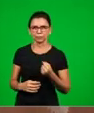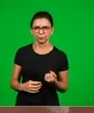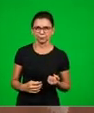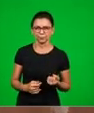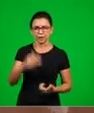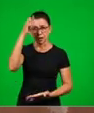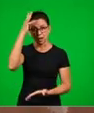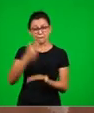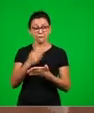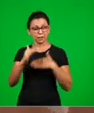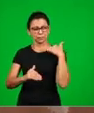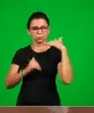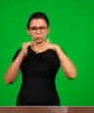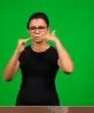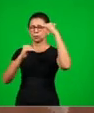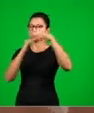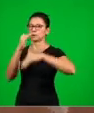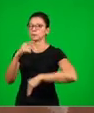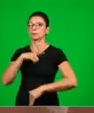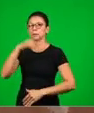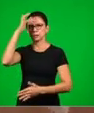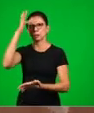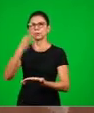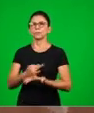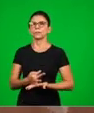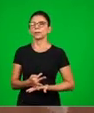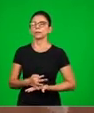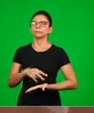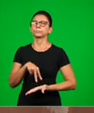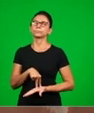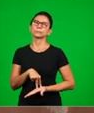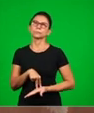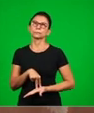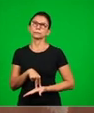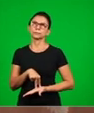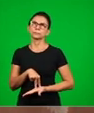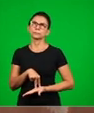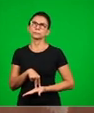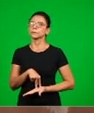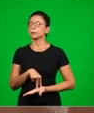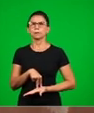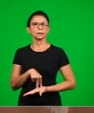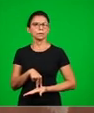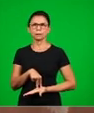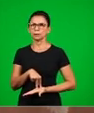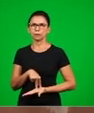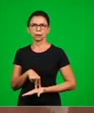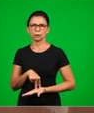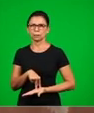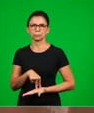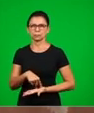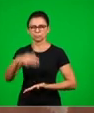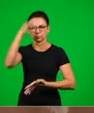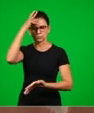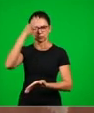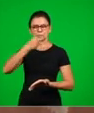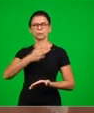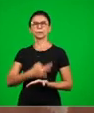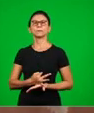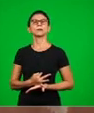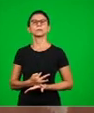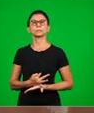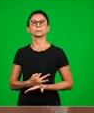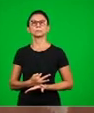dinâmica. Eu tenho fé, estou parado. Não. A fé é aquilo que você se posiciona